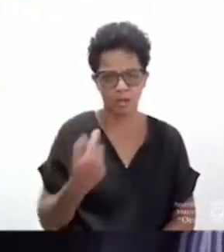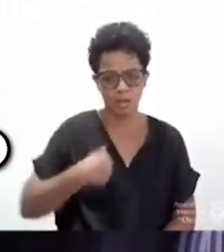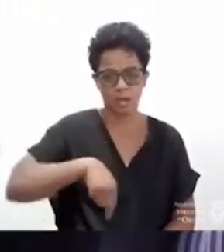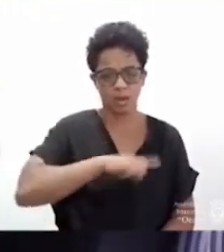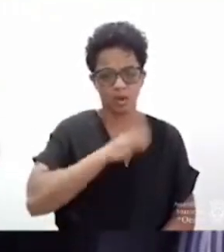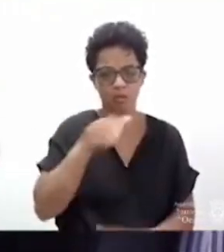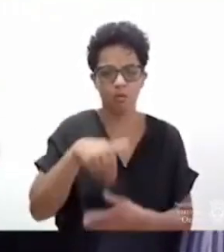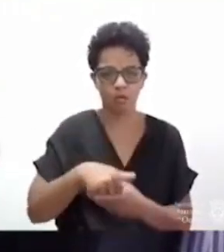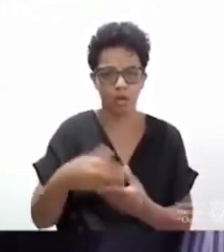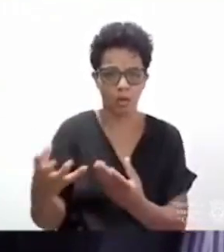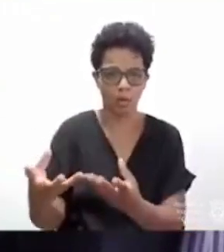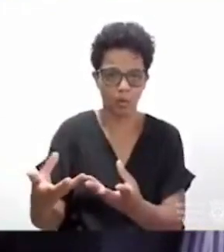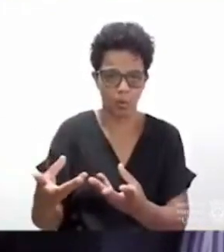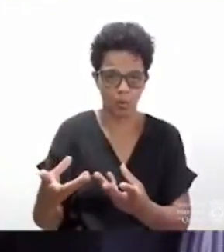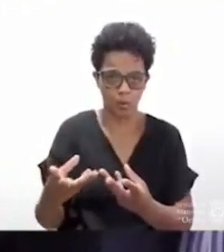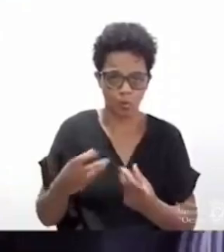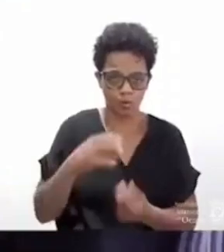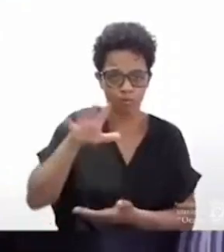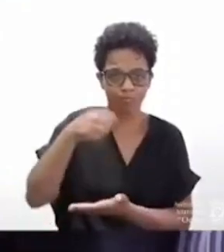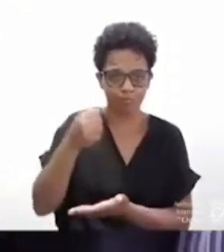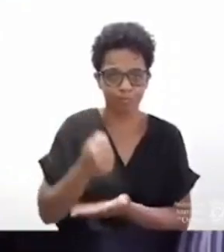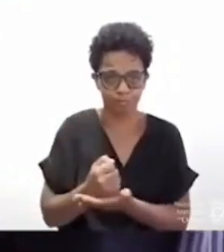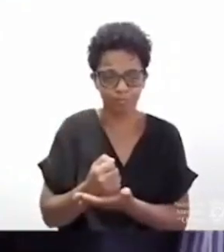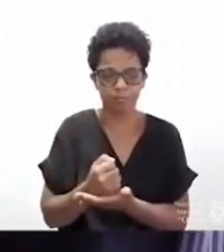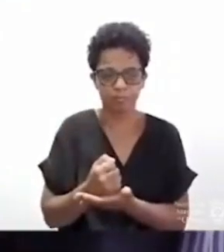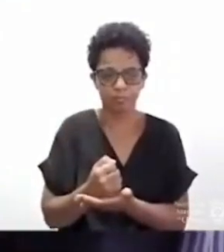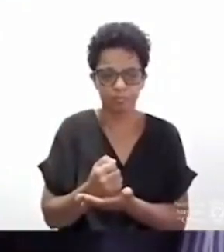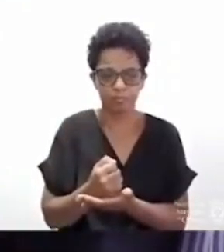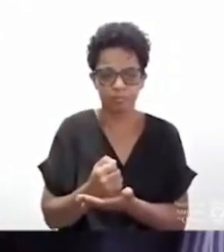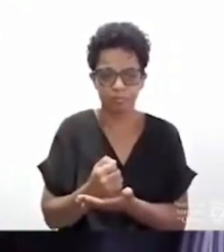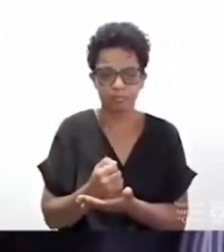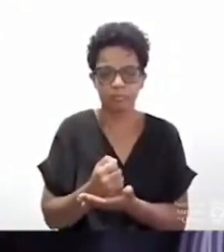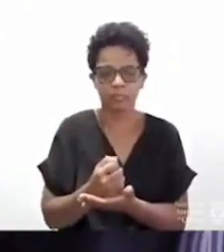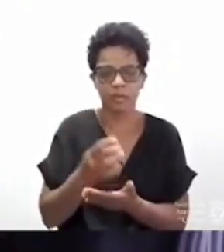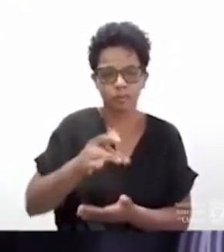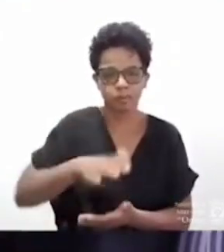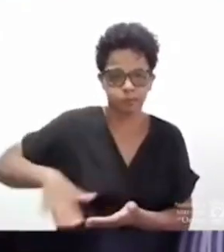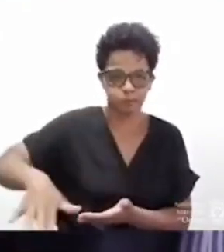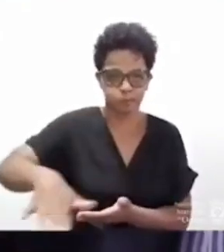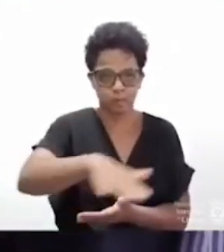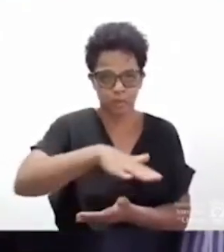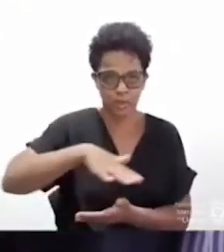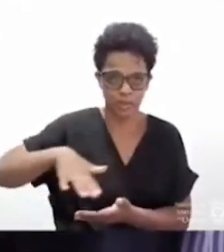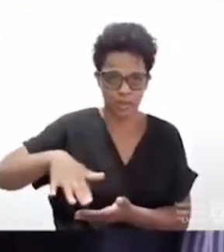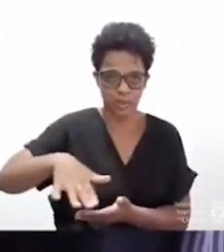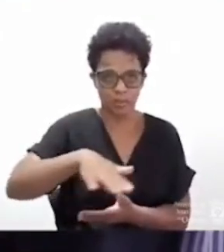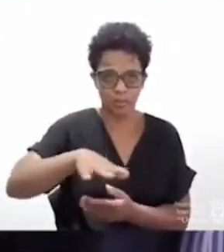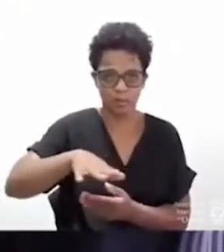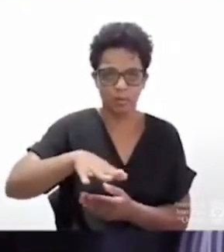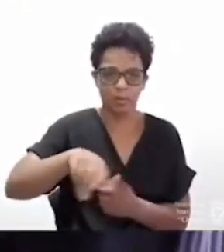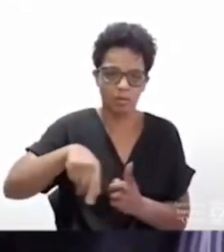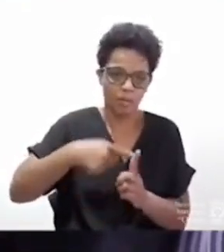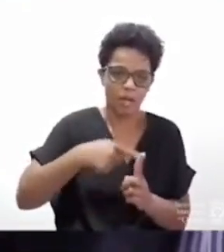as contas consolidadas do perímetro do município, portanto, município mais Oeiras